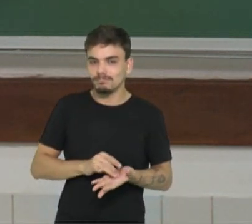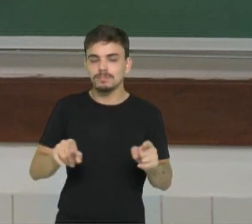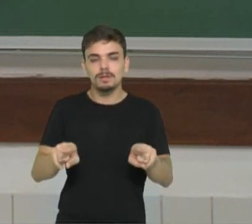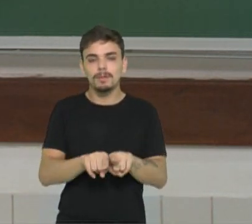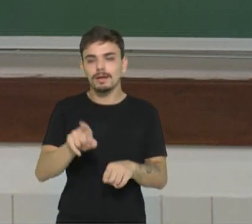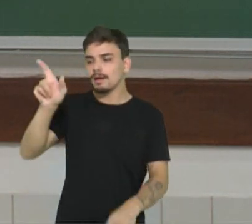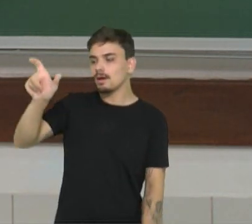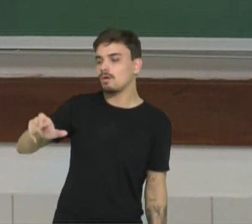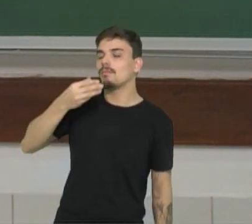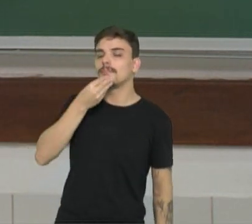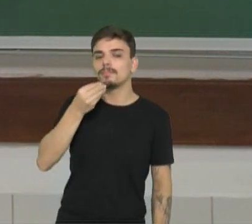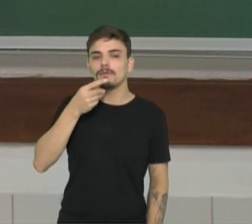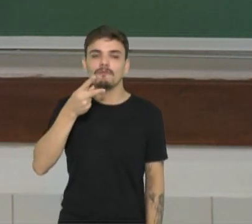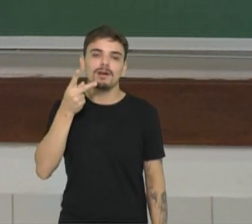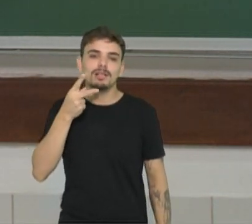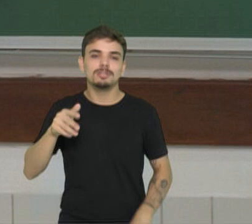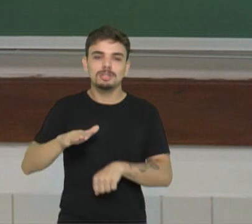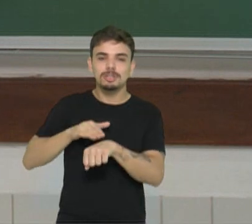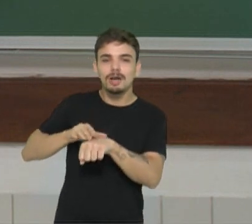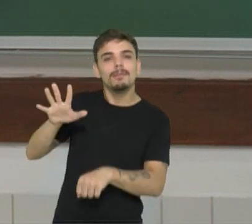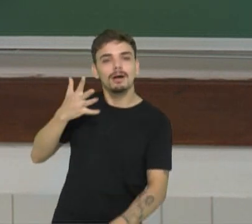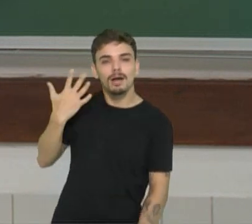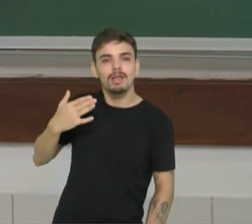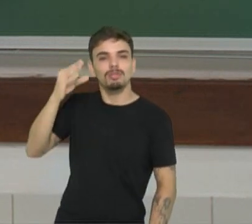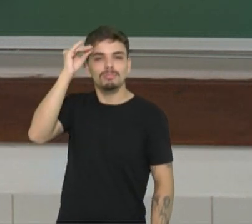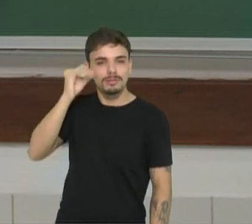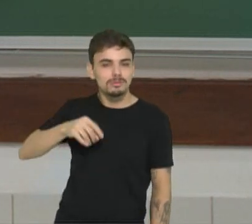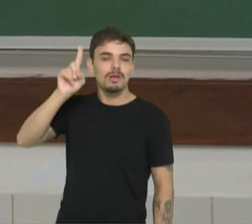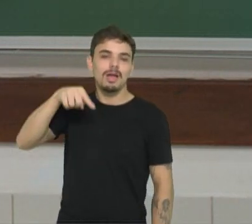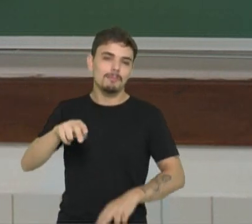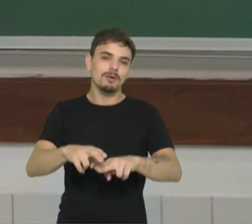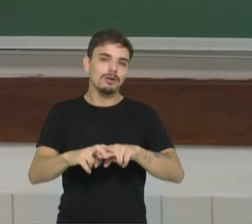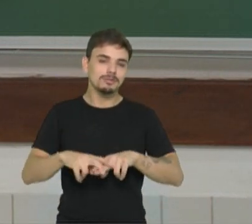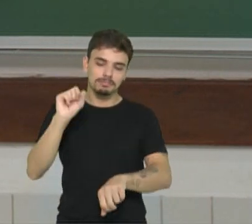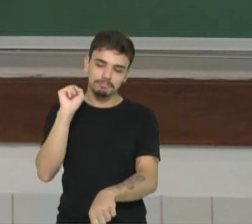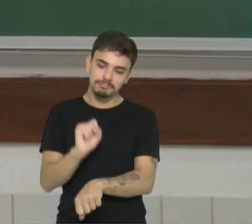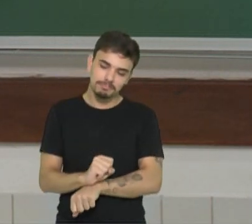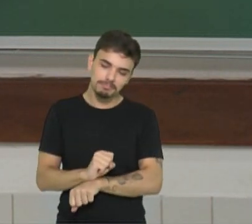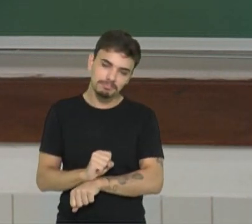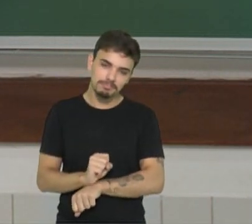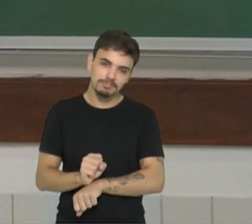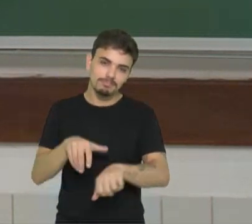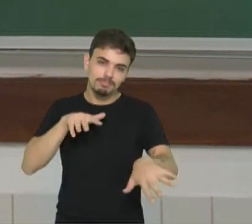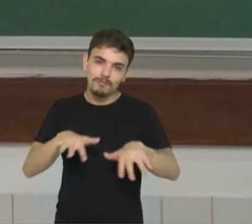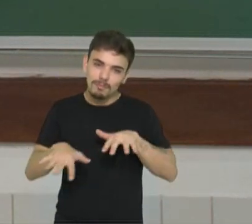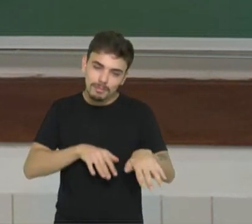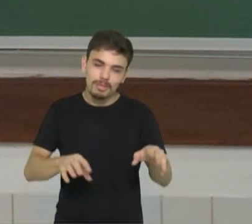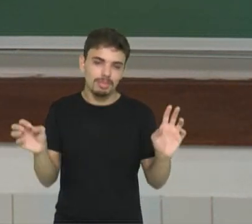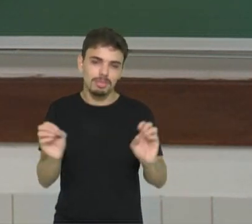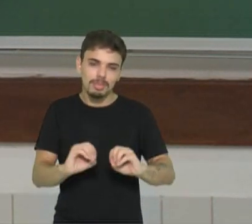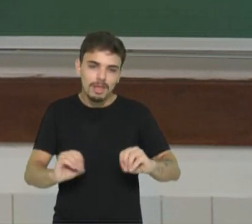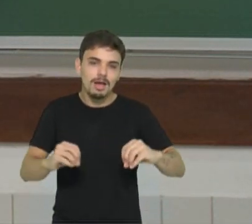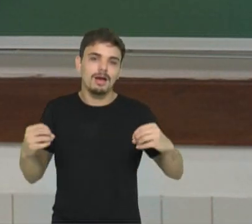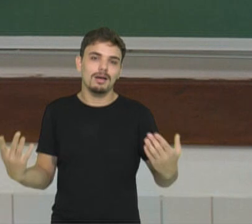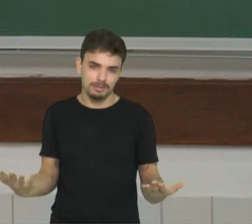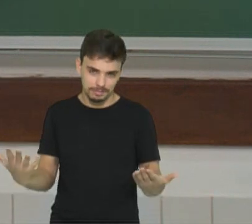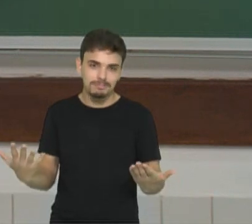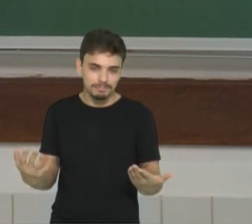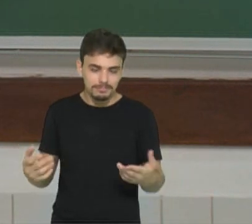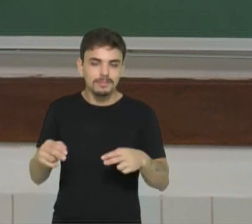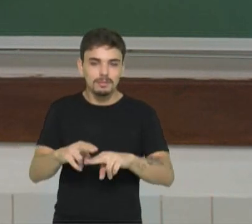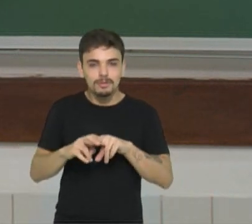fala, né, chama ele de preguiçoso, é justamente por ele estar parado, né, sem se movimentar, sem sair do lugar. E quando